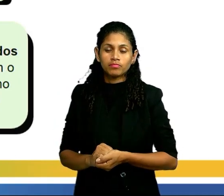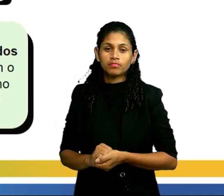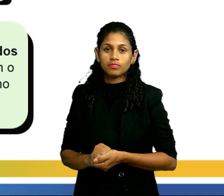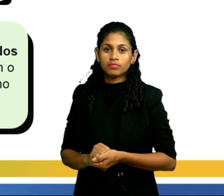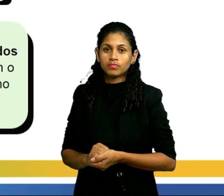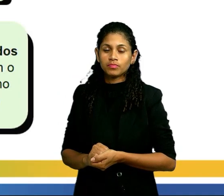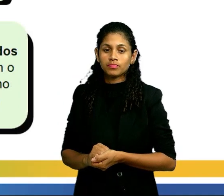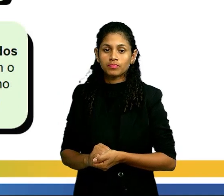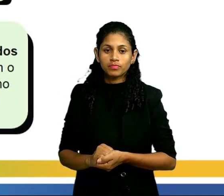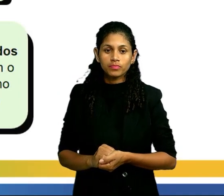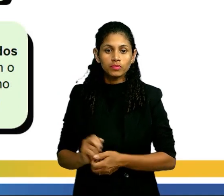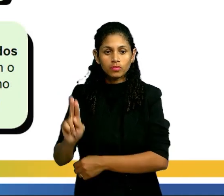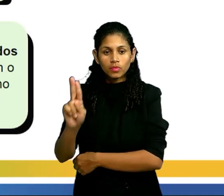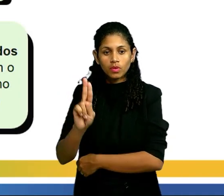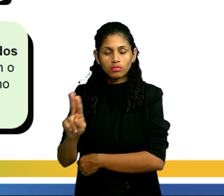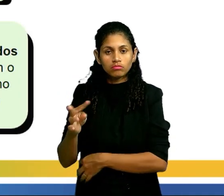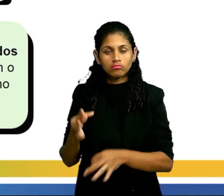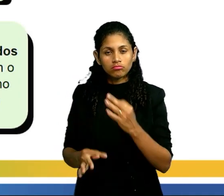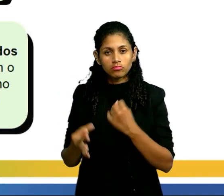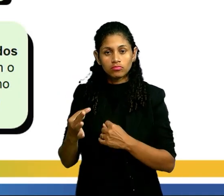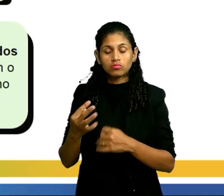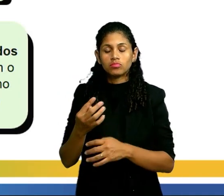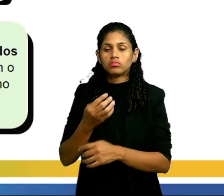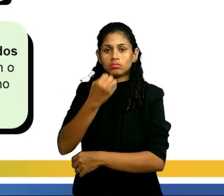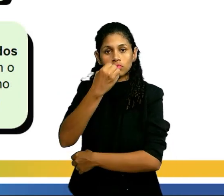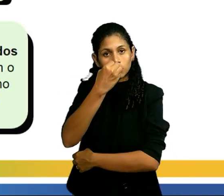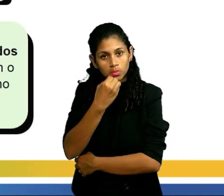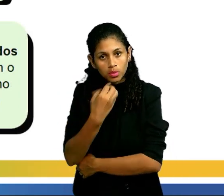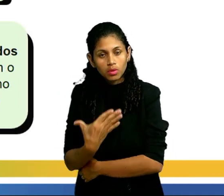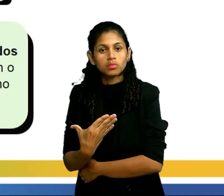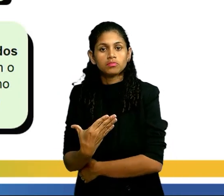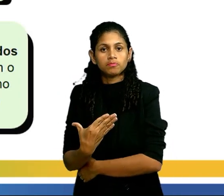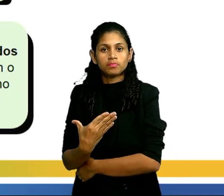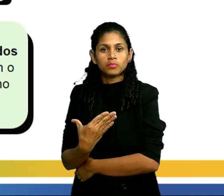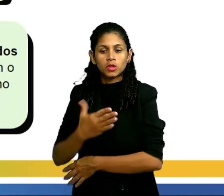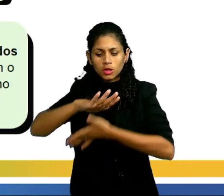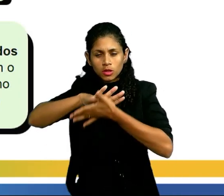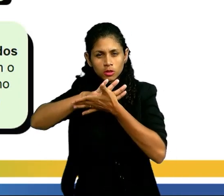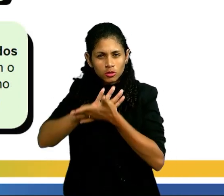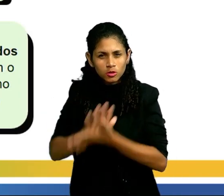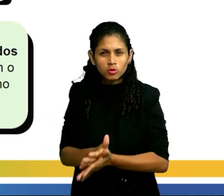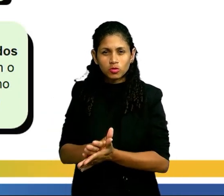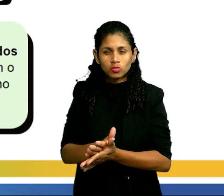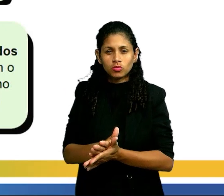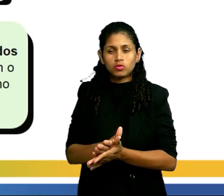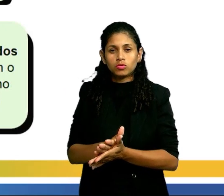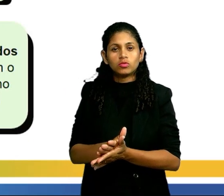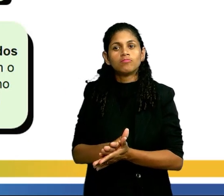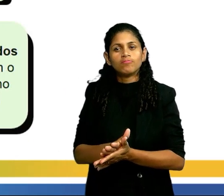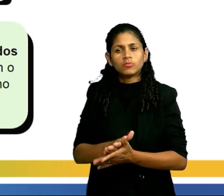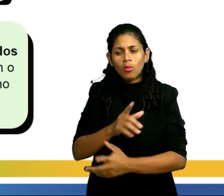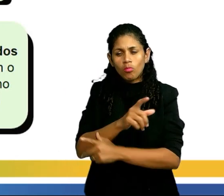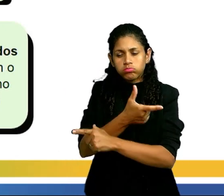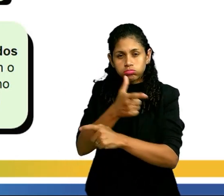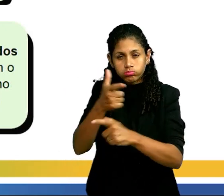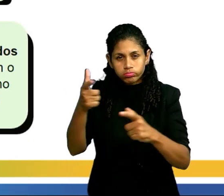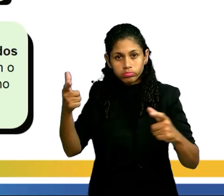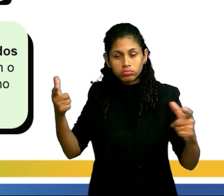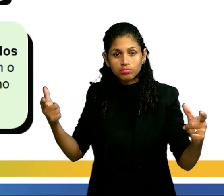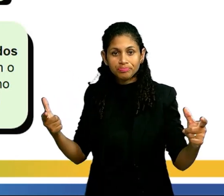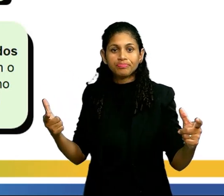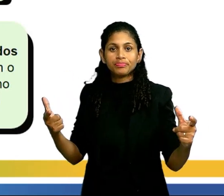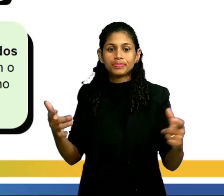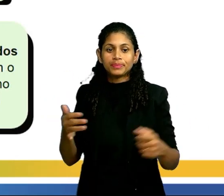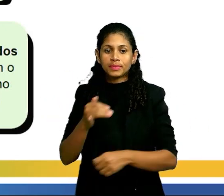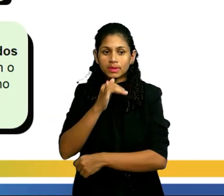uso de tecnologia de alta capacidade, né, de destruição em massa, como era o caso do napalm,